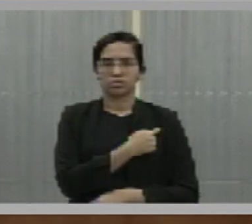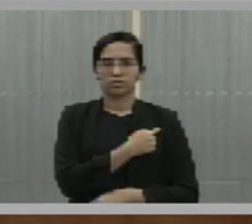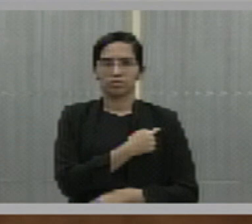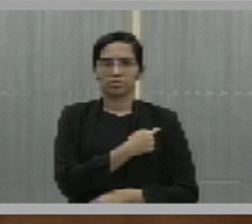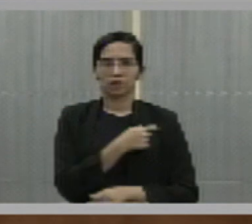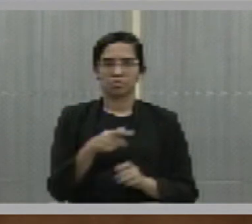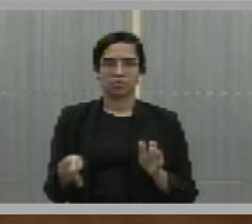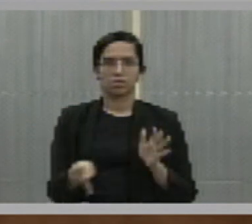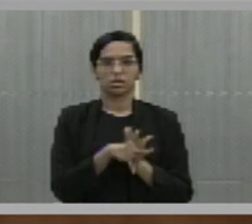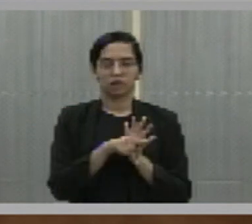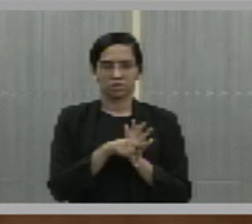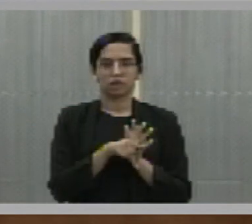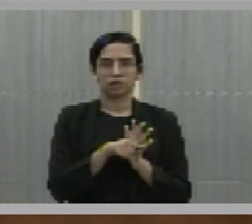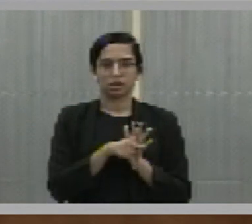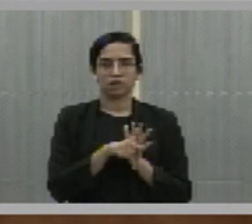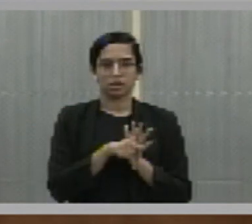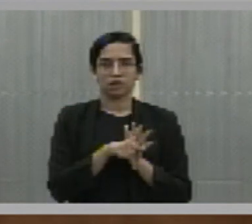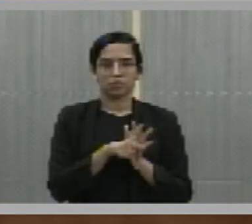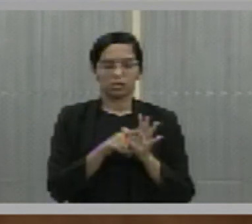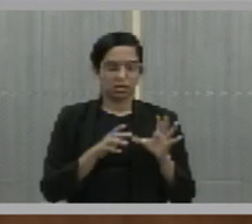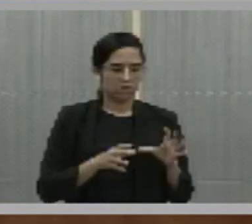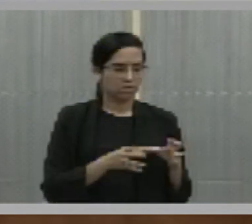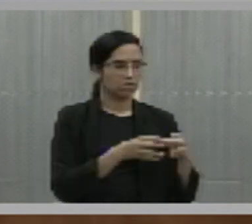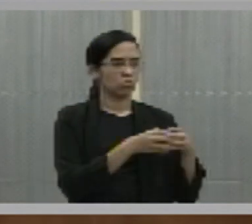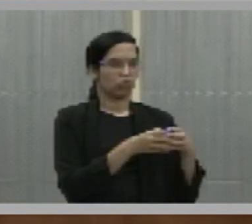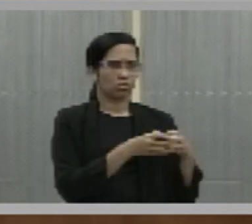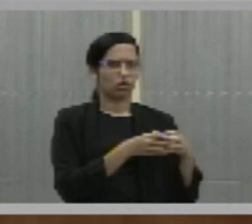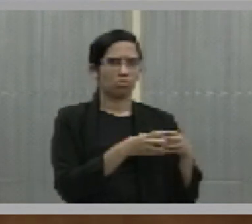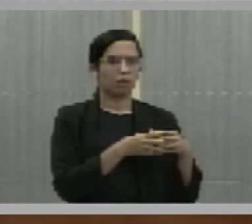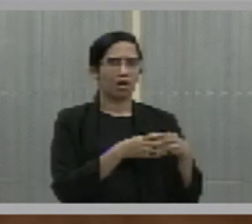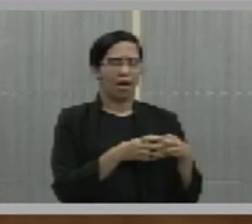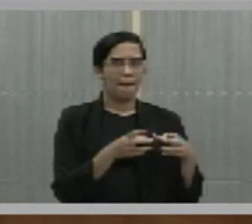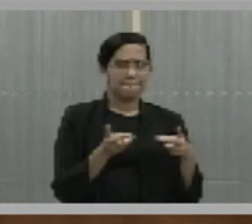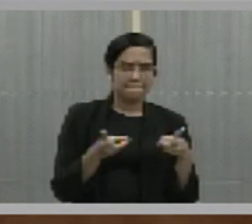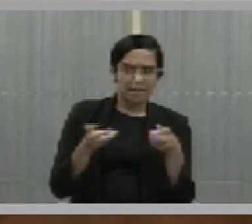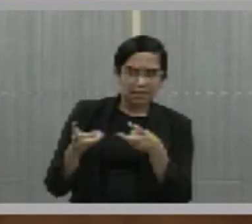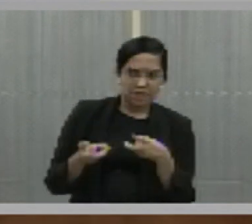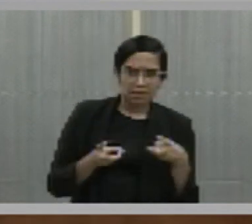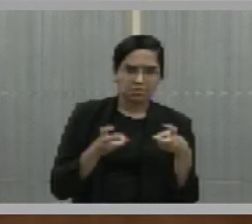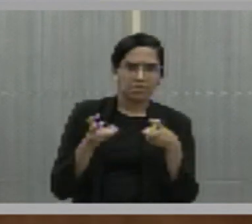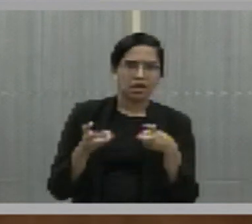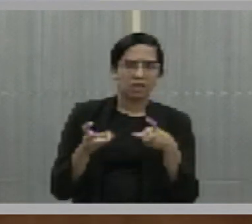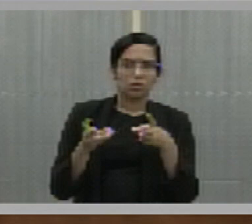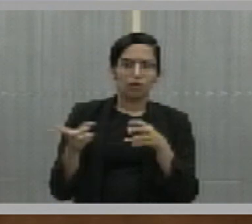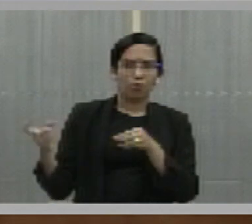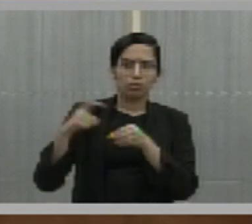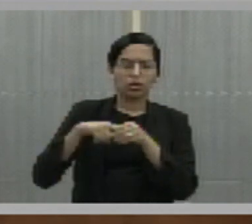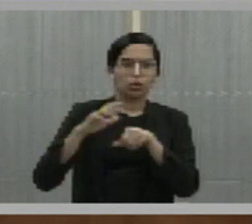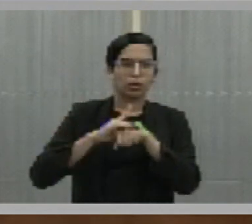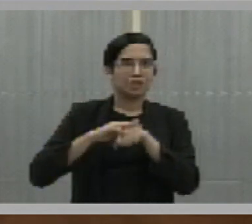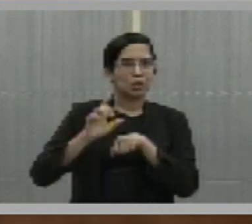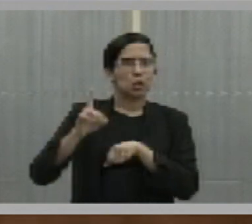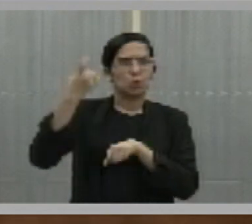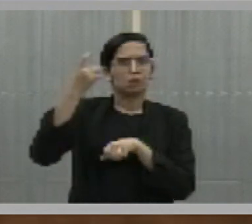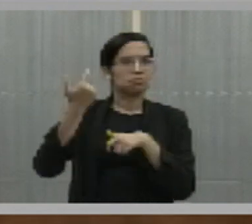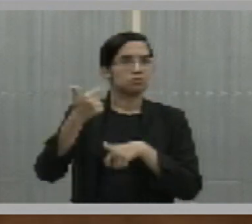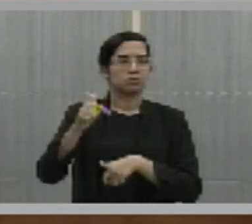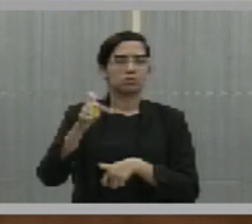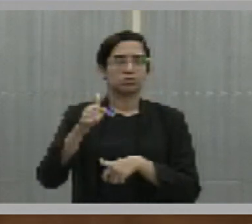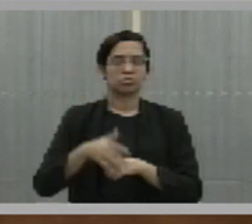imunização, estamos vendo aí retornar doenças primárias. Então, a atitude ontem do presidente Lula e